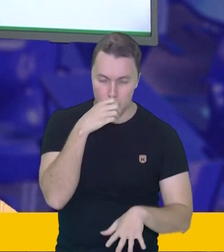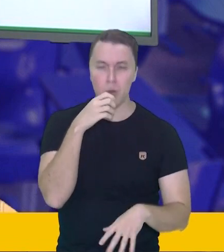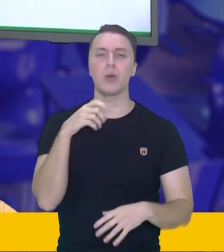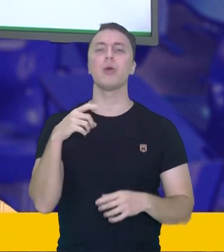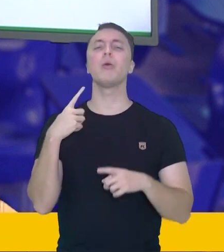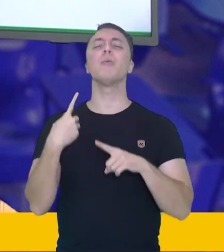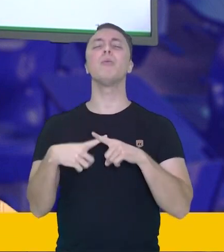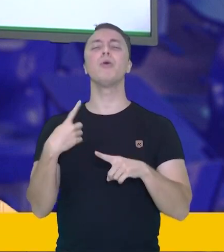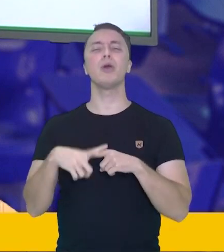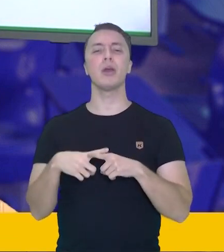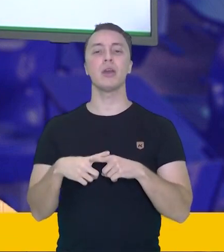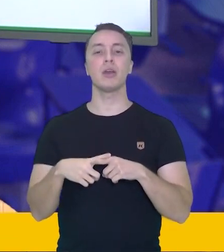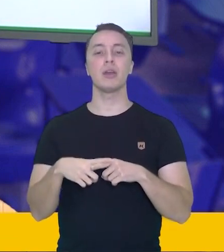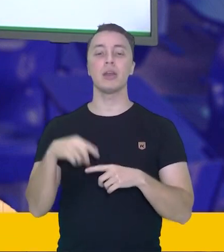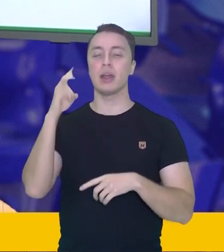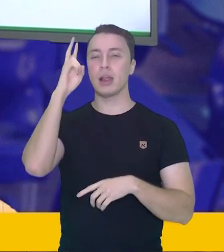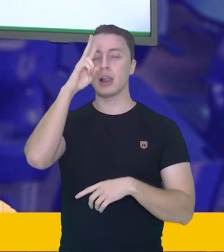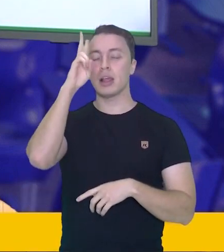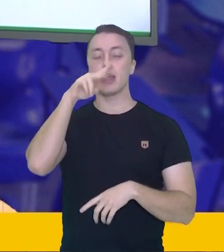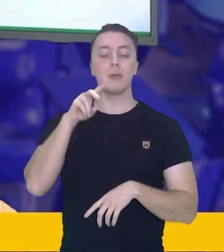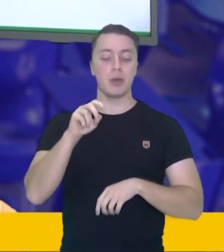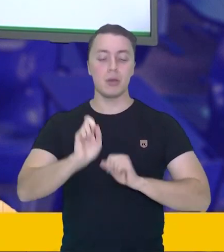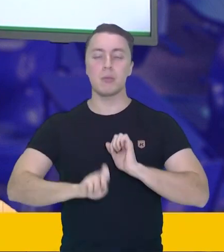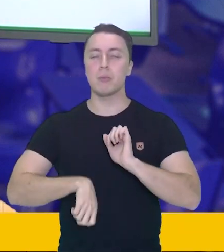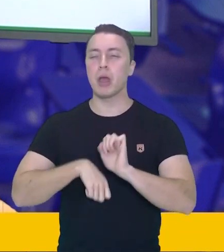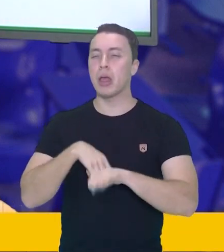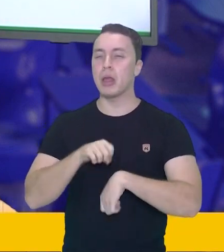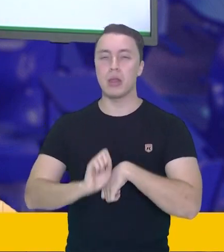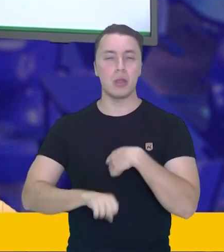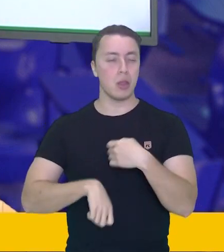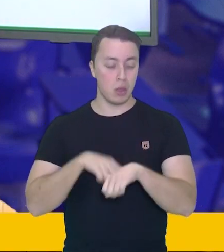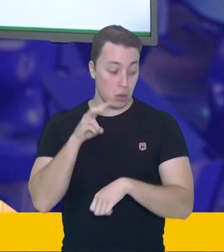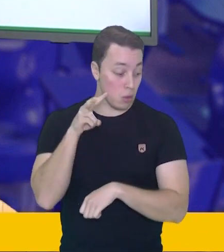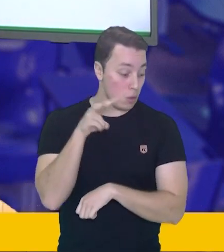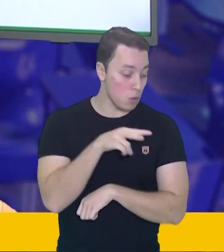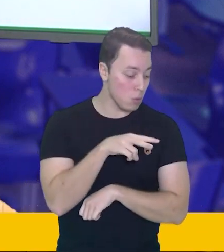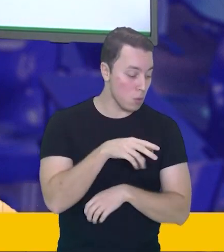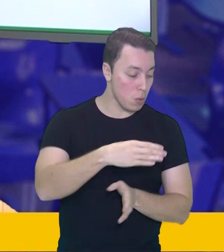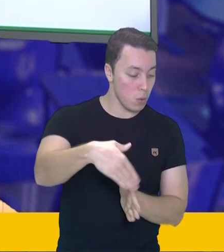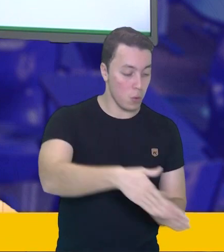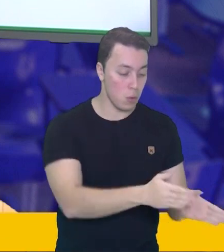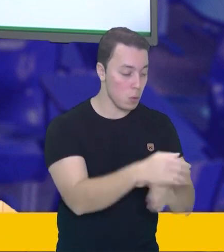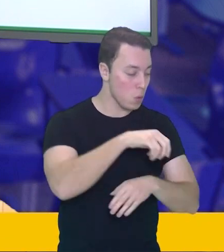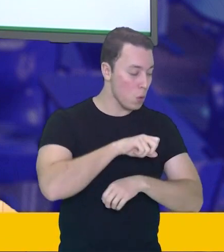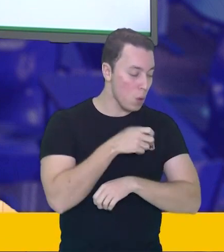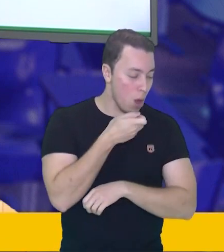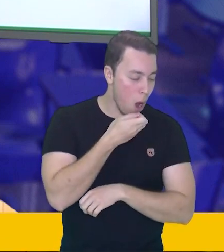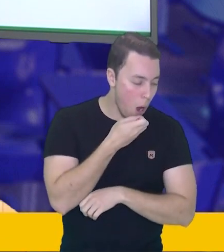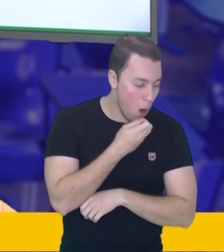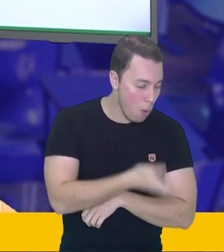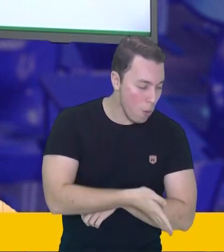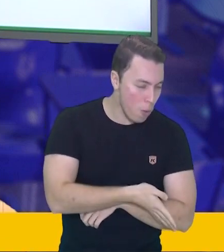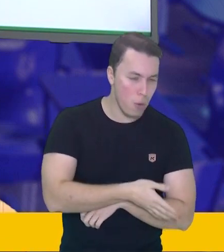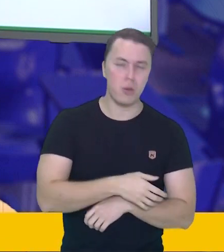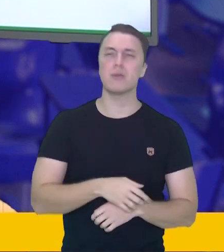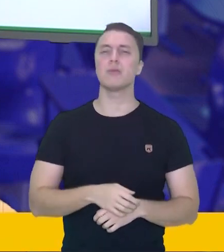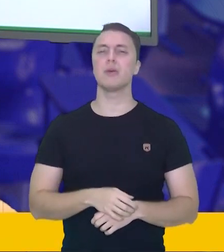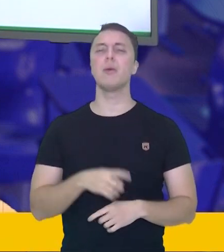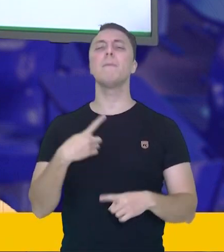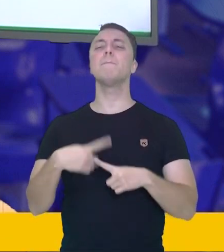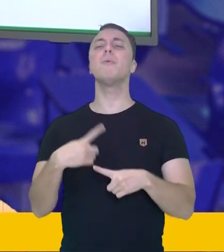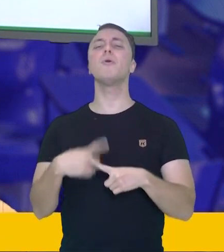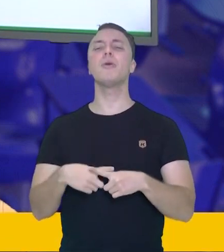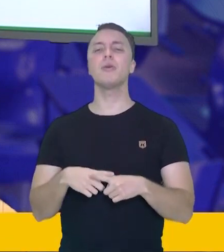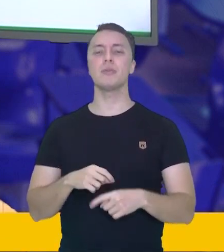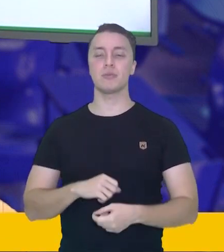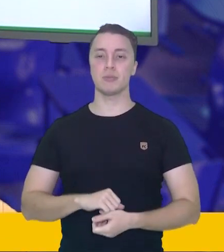estava caminhando à beira do rio, viu seu reflexo na água e soltou o seu pedaço de carne? Por que ele fez